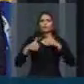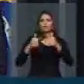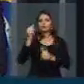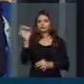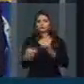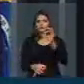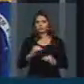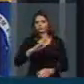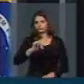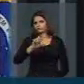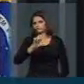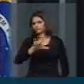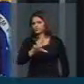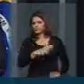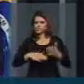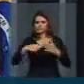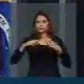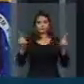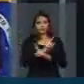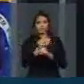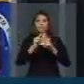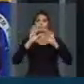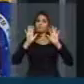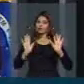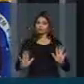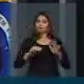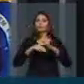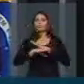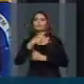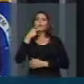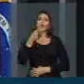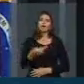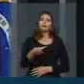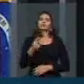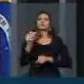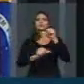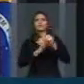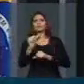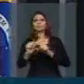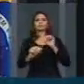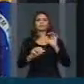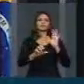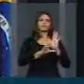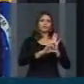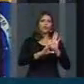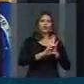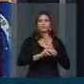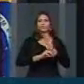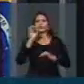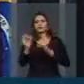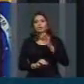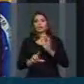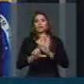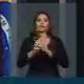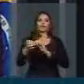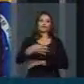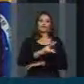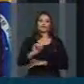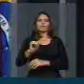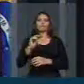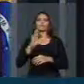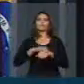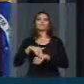justiça civil na plenitude. No entanto, costuma-se falar a cada reforma processual que essa nova lei vai fazer mais do